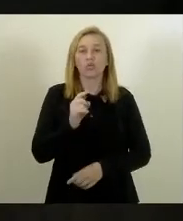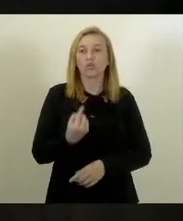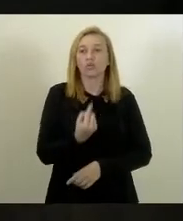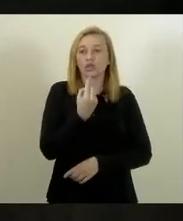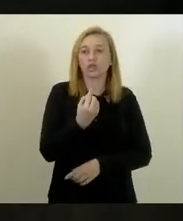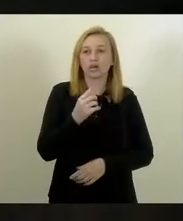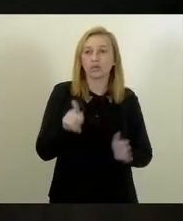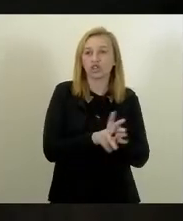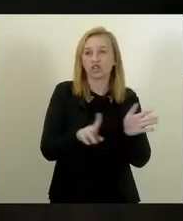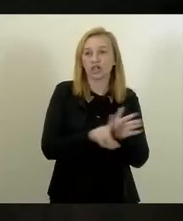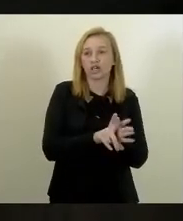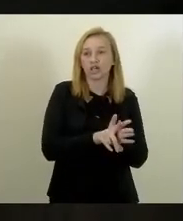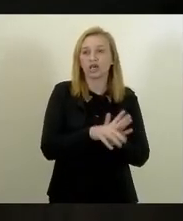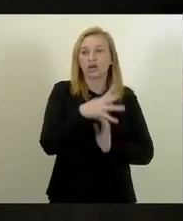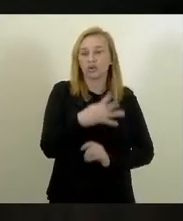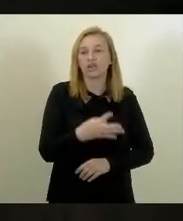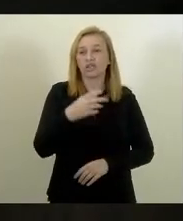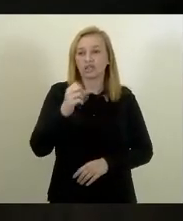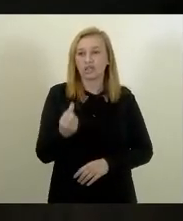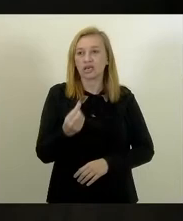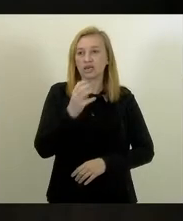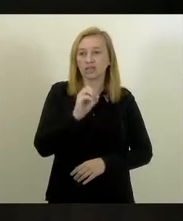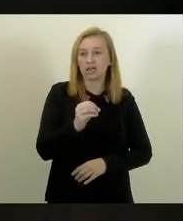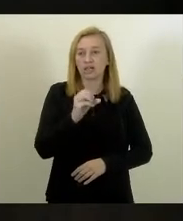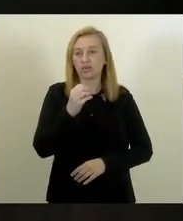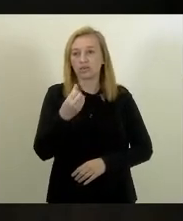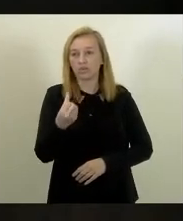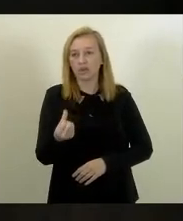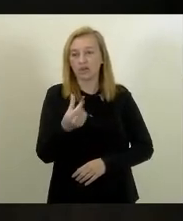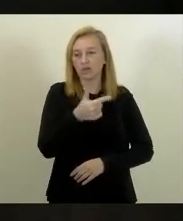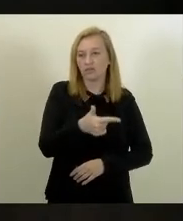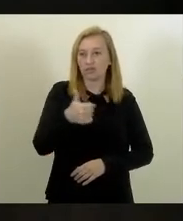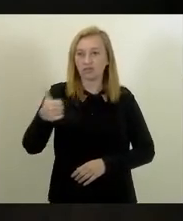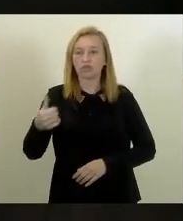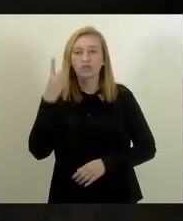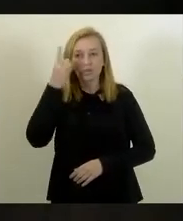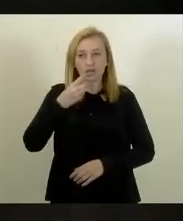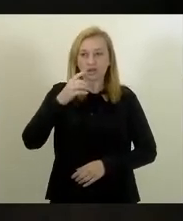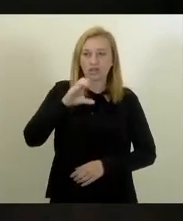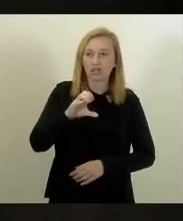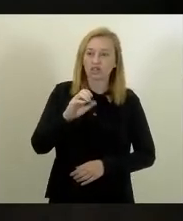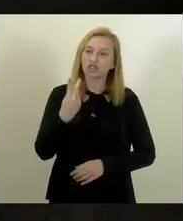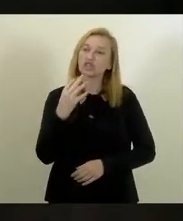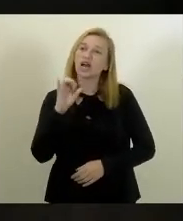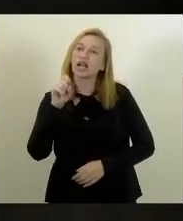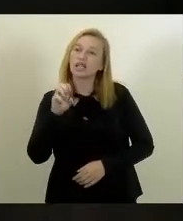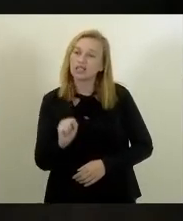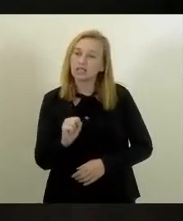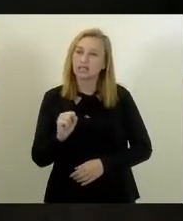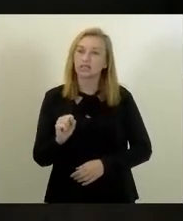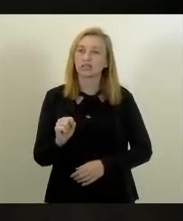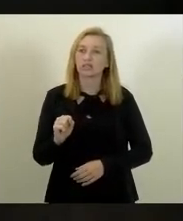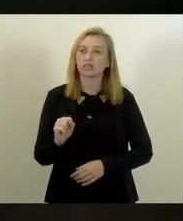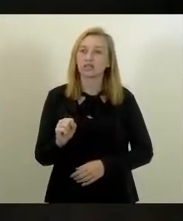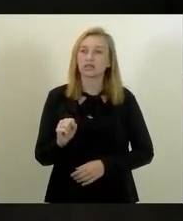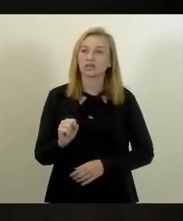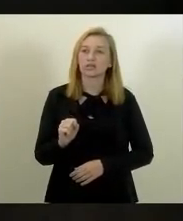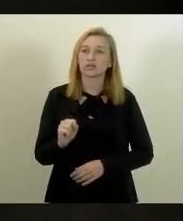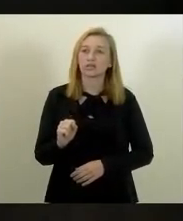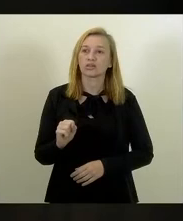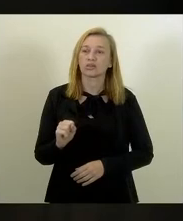única, projeto de lei 4606 de 21, de autoria do deputado Charles Batista, que dispõe